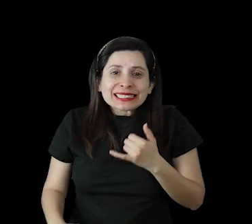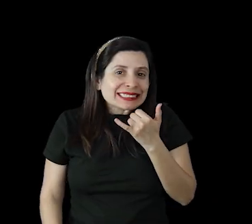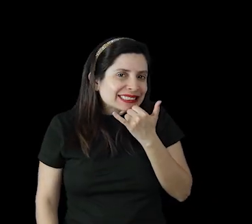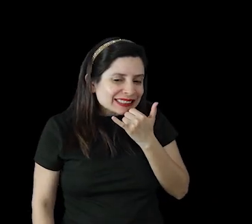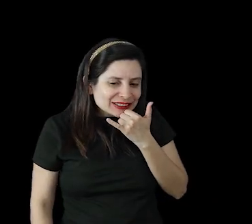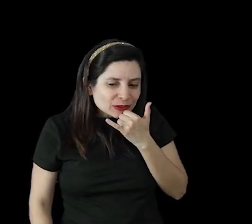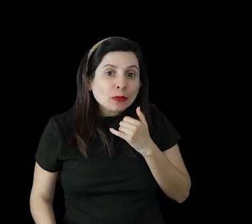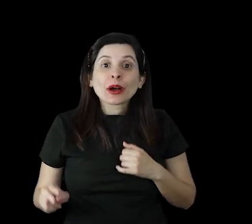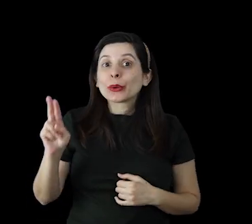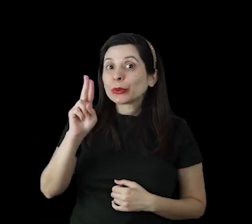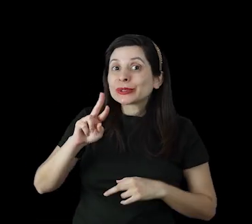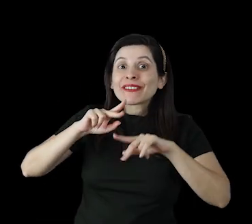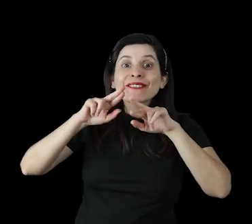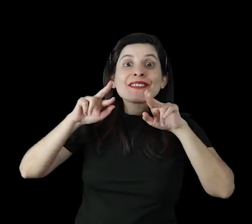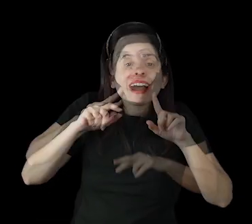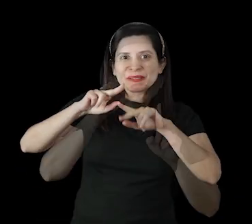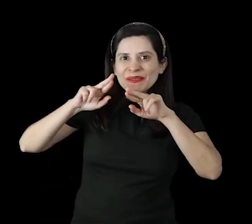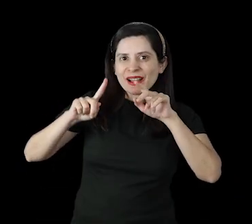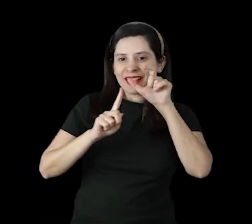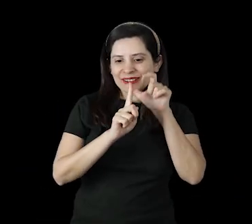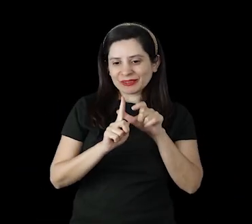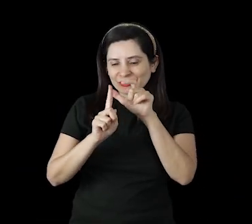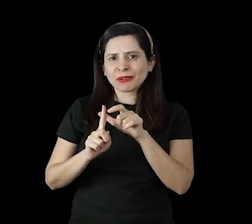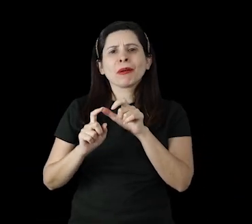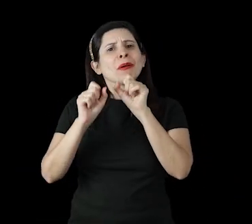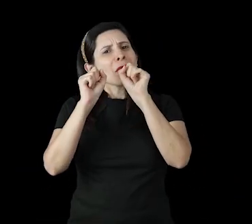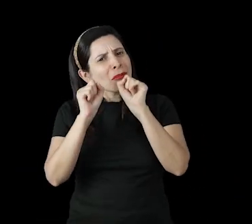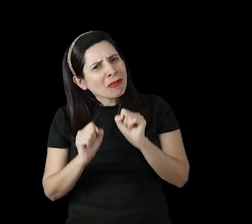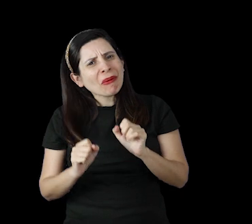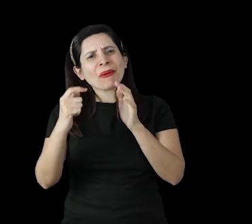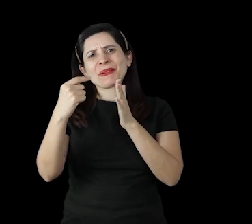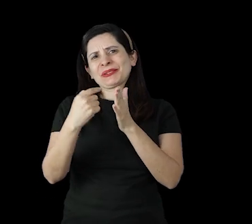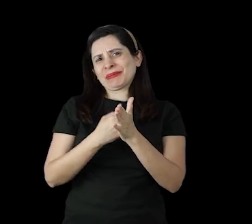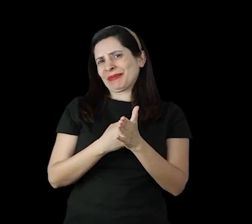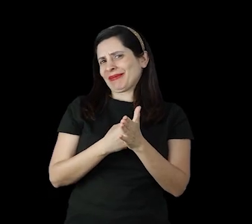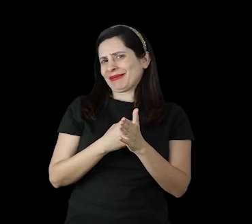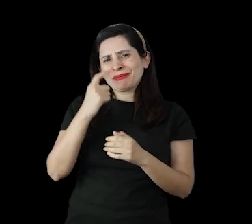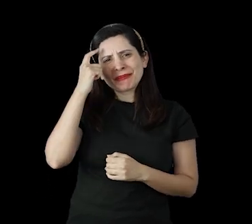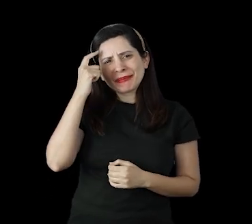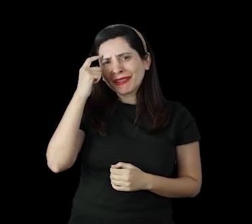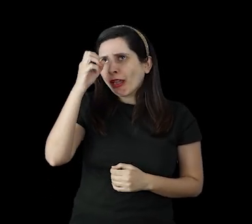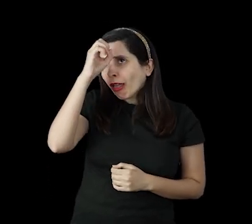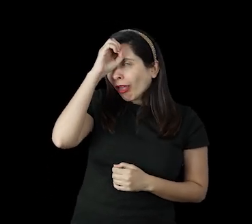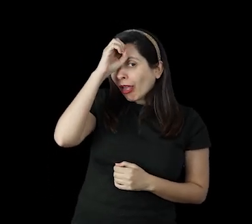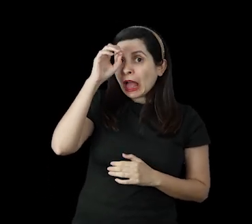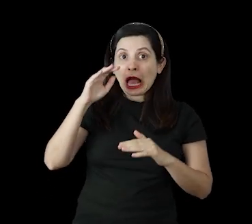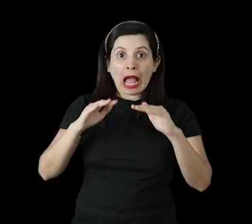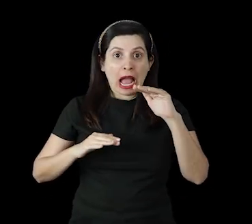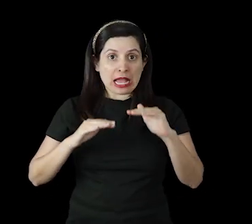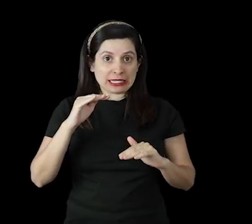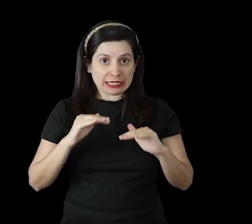quando a termo. gente usa vários personagens. Não, mas pode perguntar e nunca acho que é ignorante, porque também às